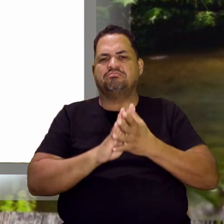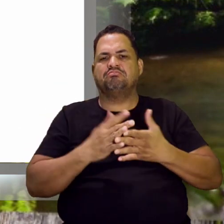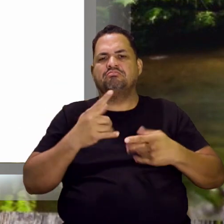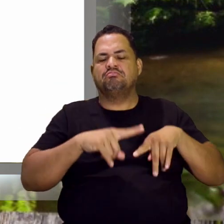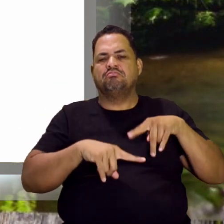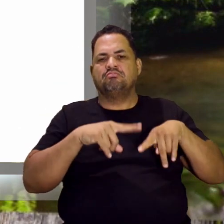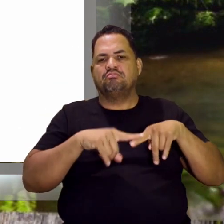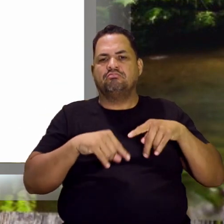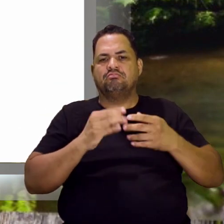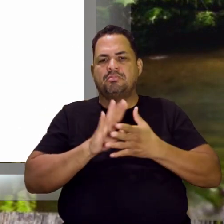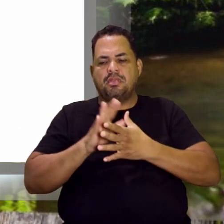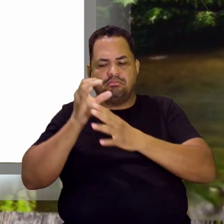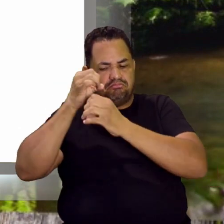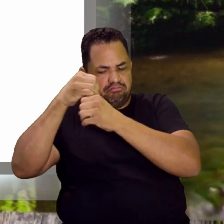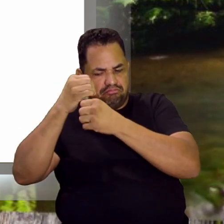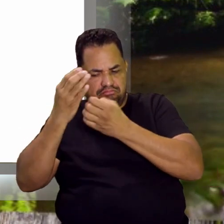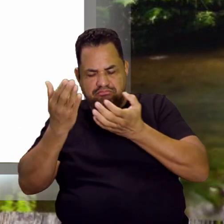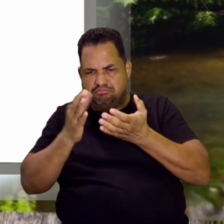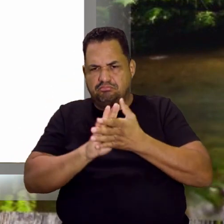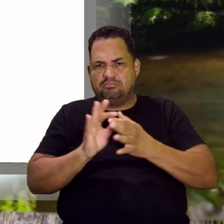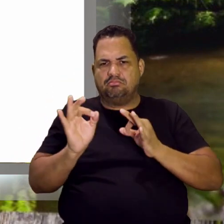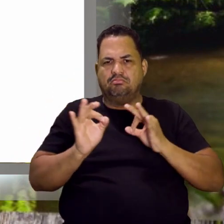recursos aí para estar